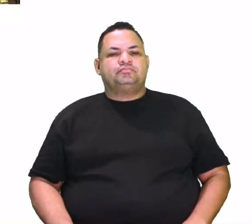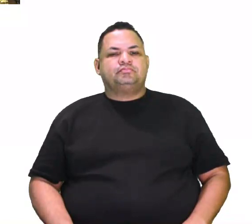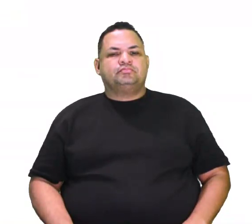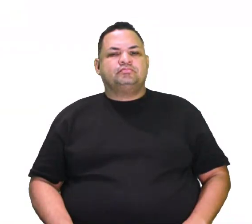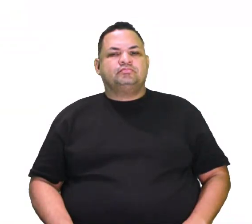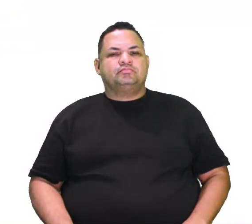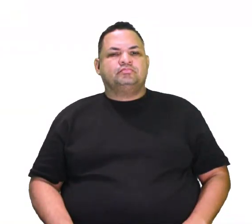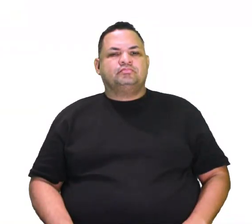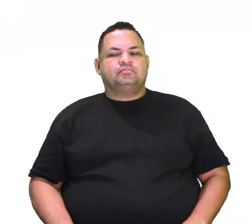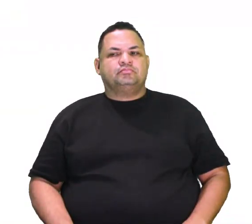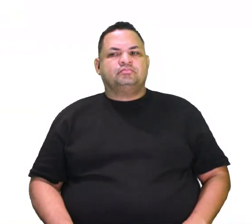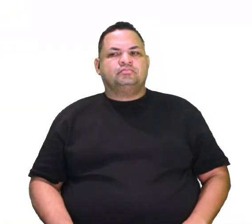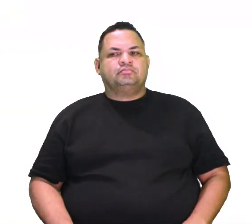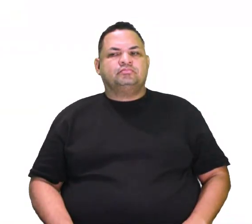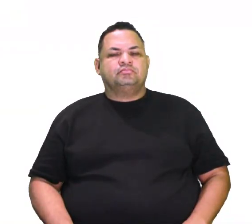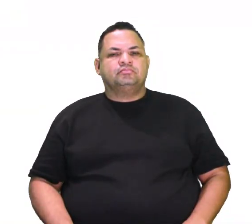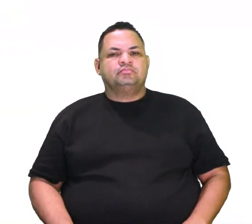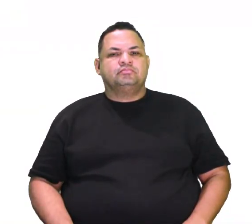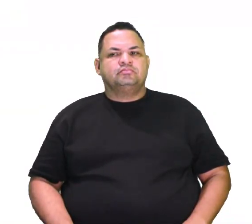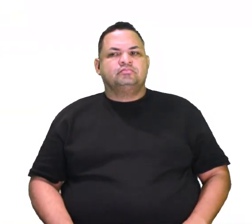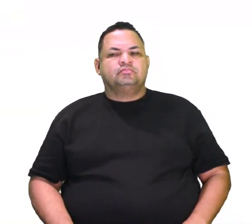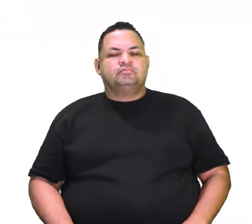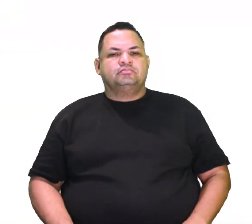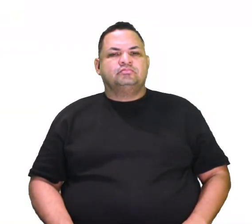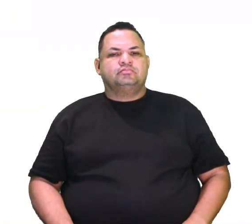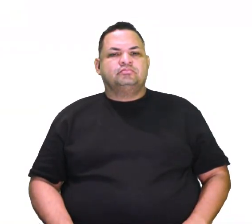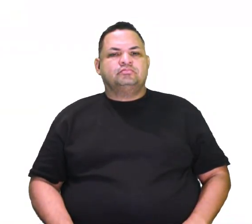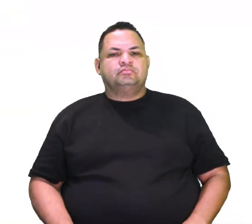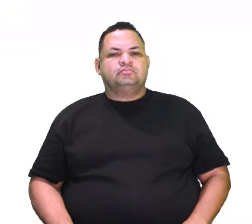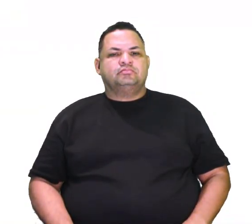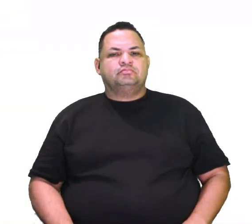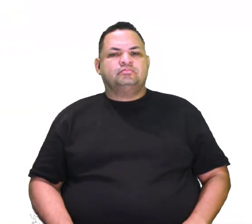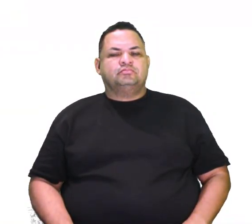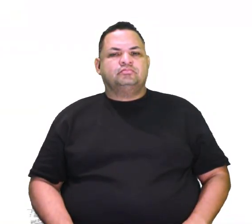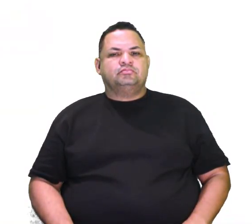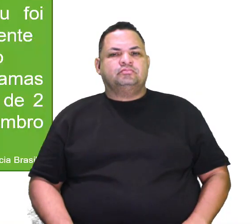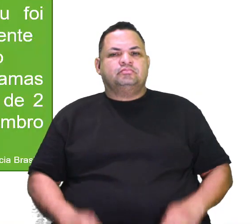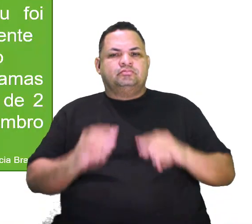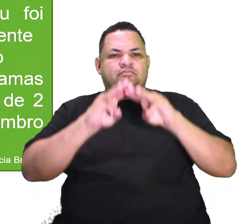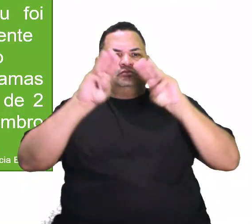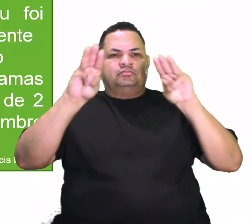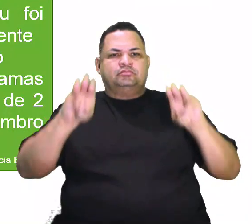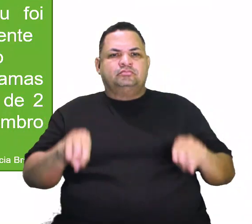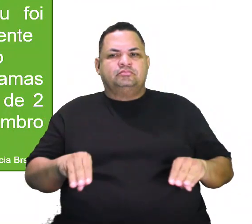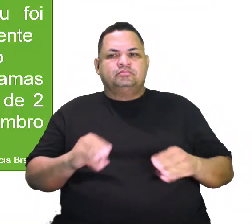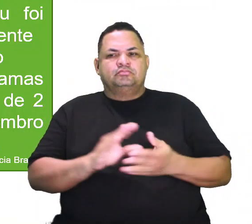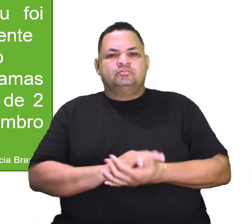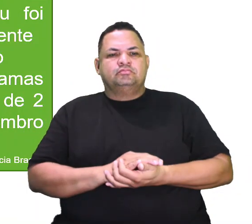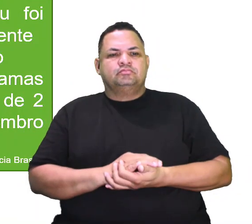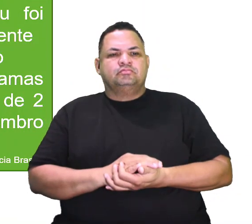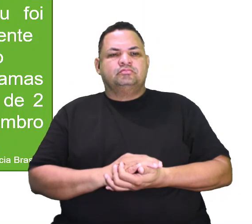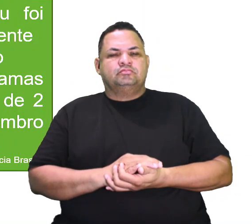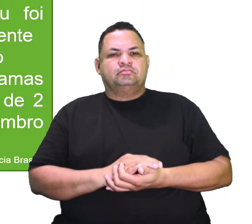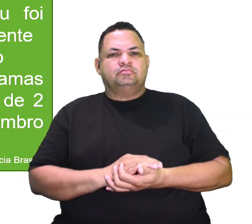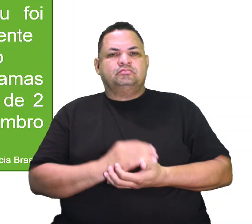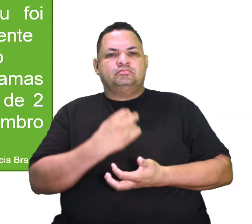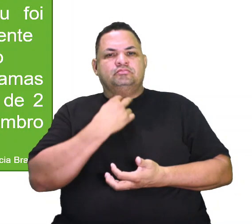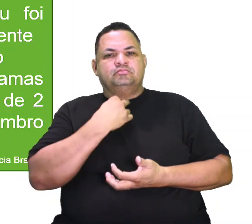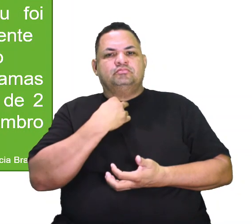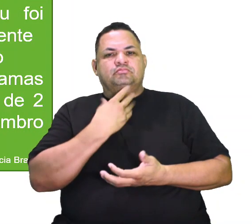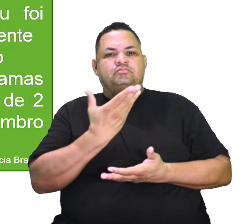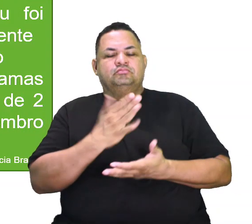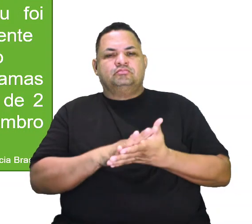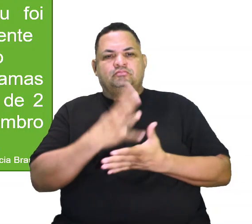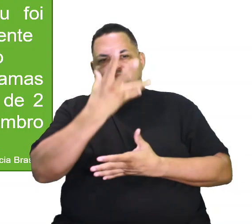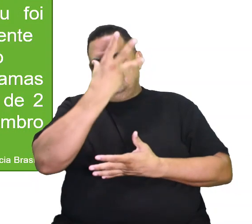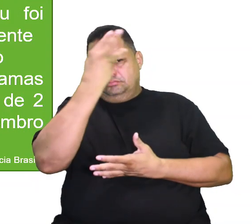curiosidade. Vamos para a tela. Uma curiosidade estamos falando de museu, falamos do